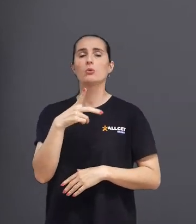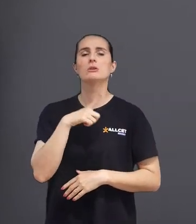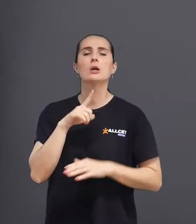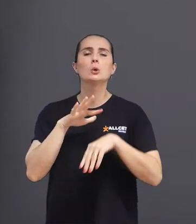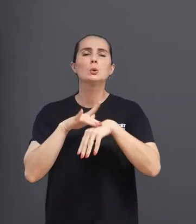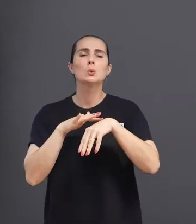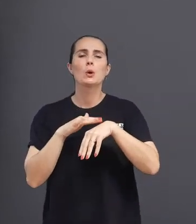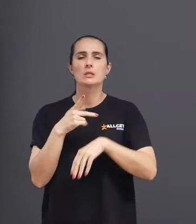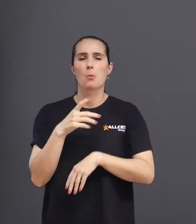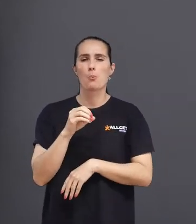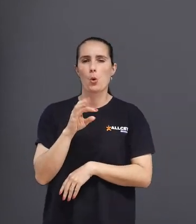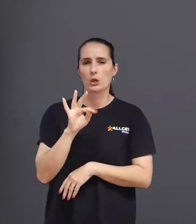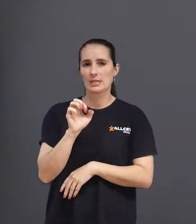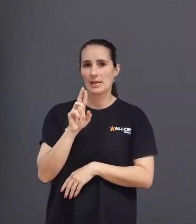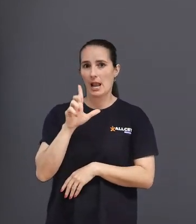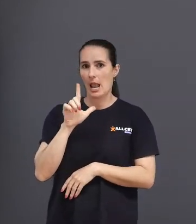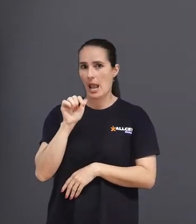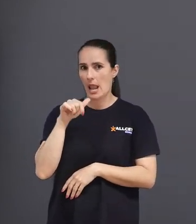vou te aceitar de volta.